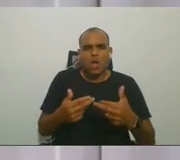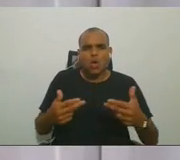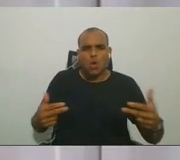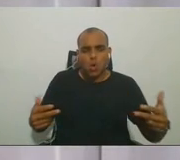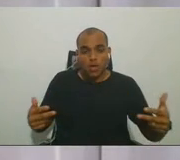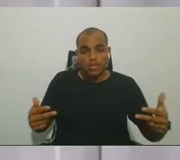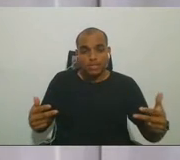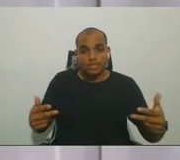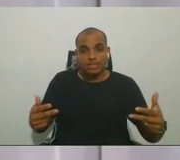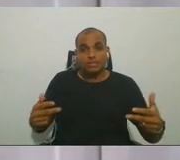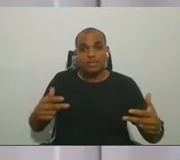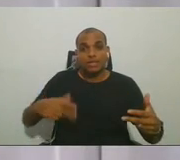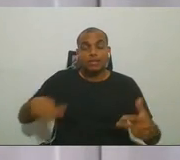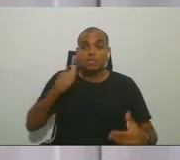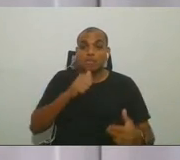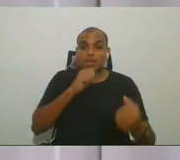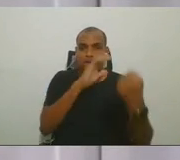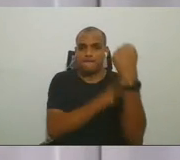do feminismo, como